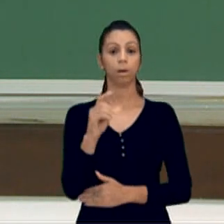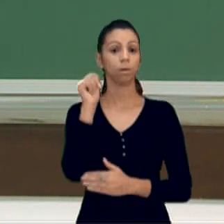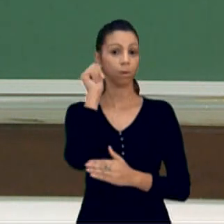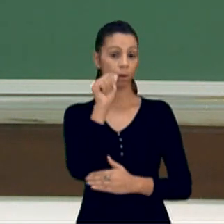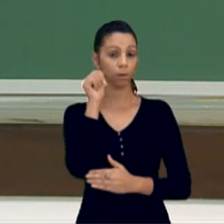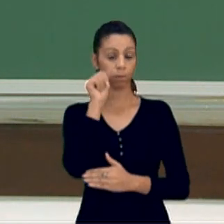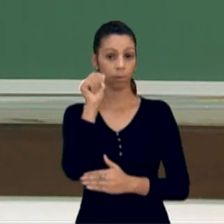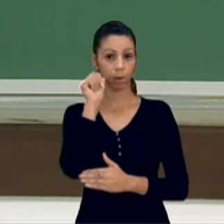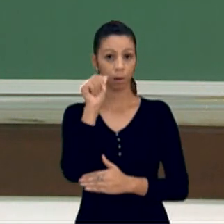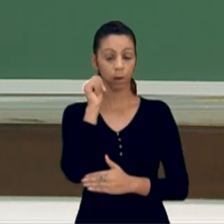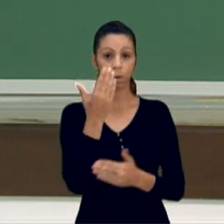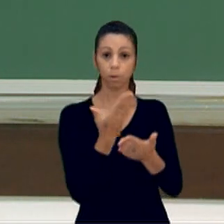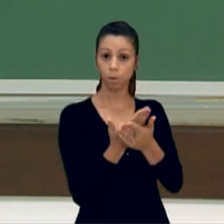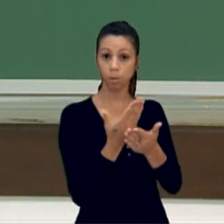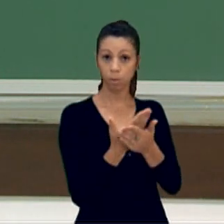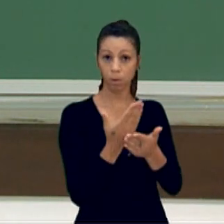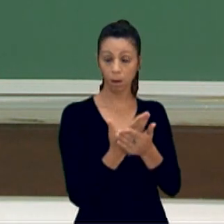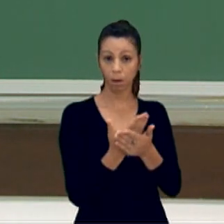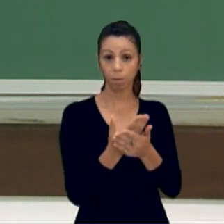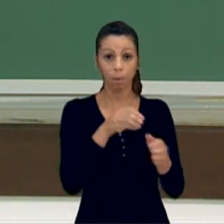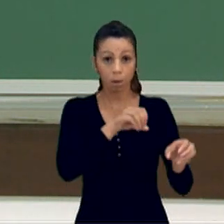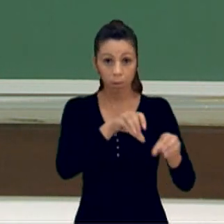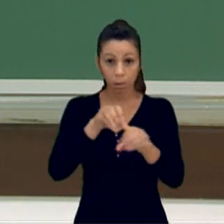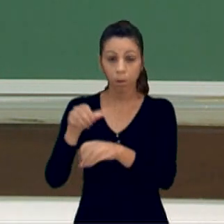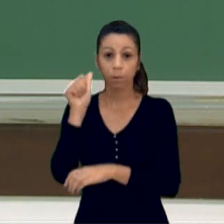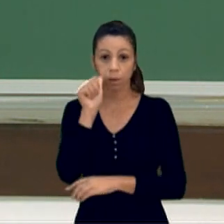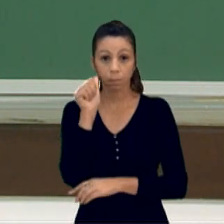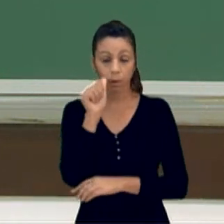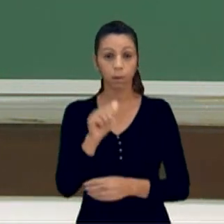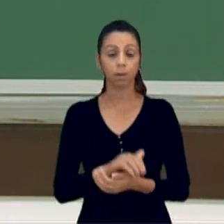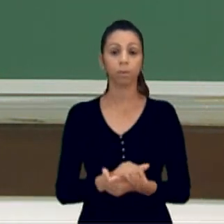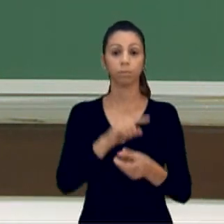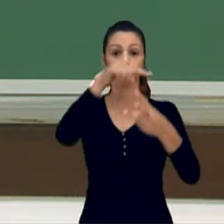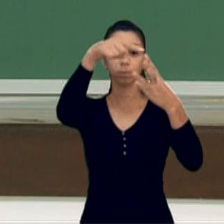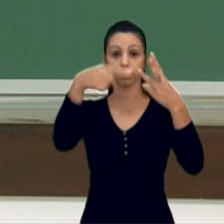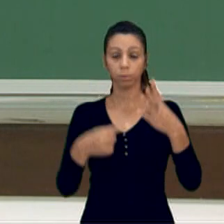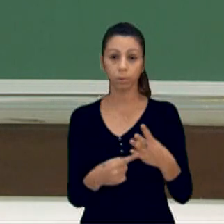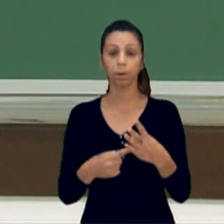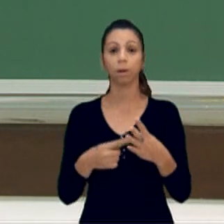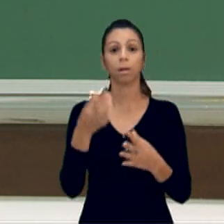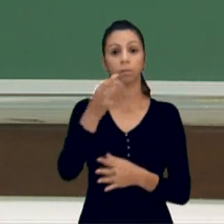educação das meninas. Então, essas 3 opções são corretas.